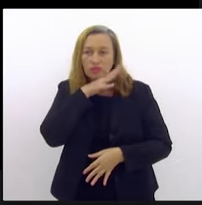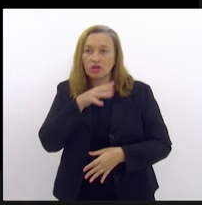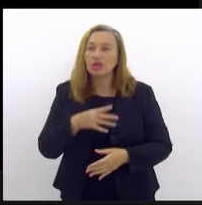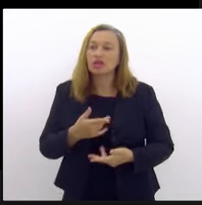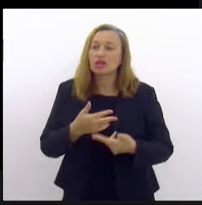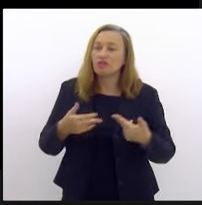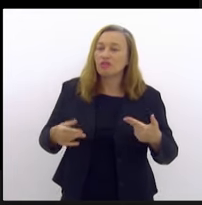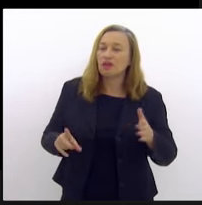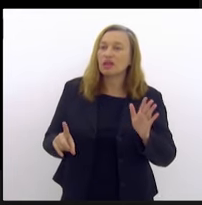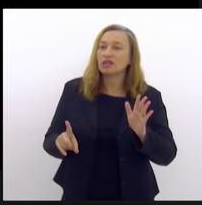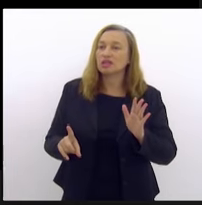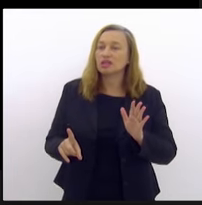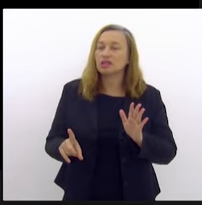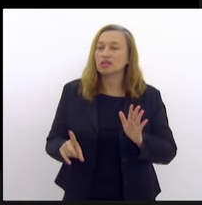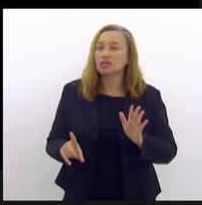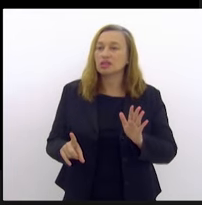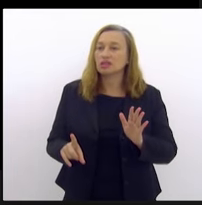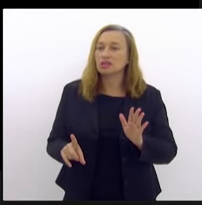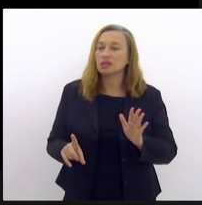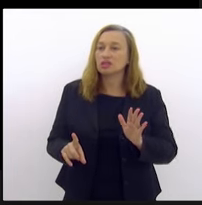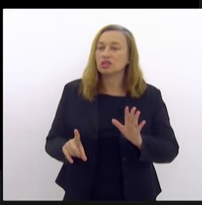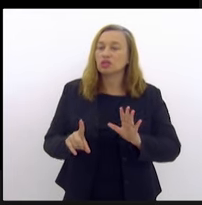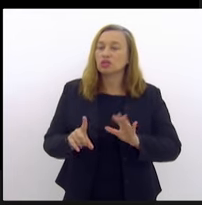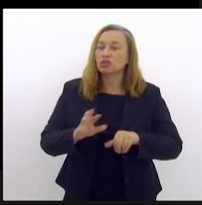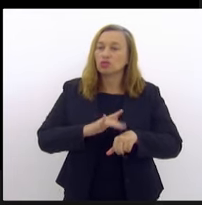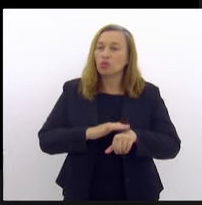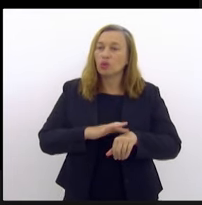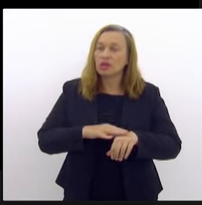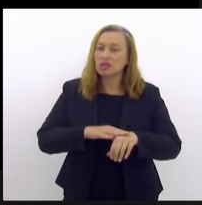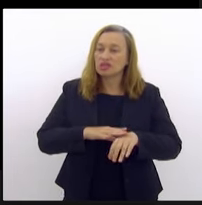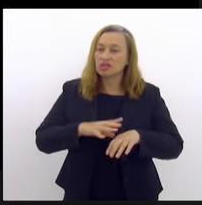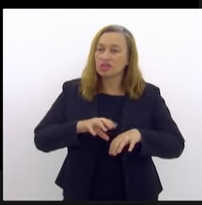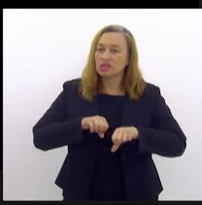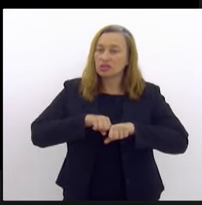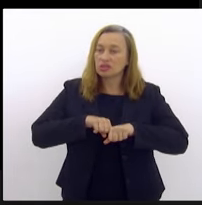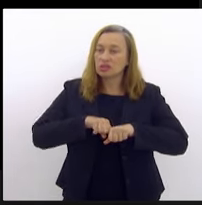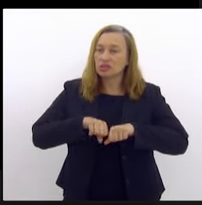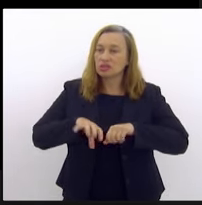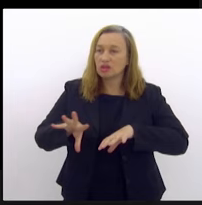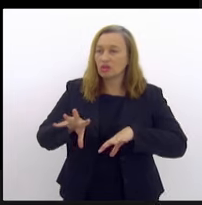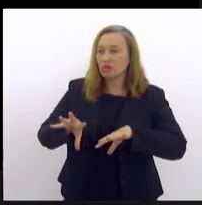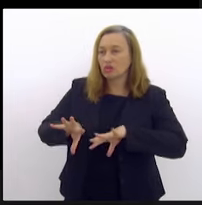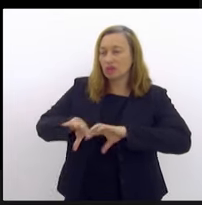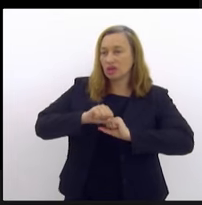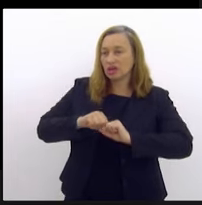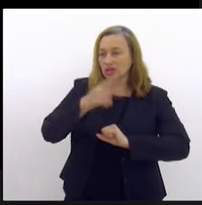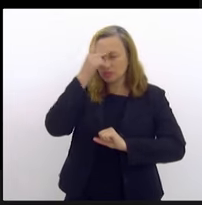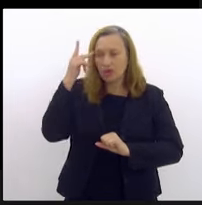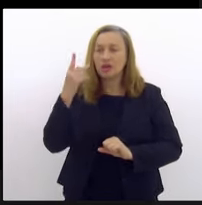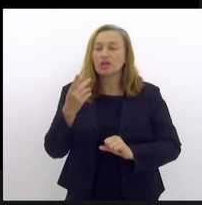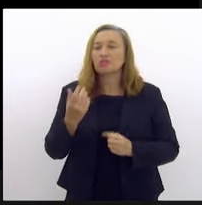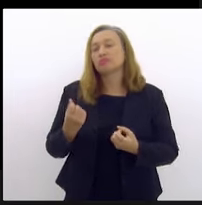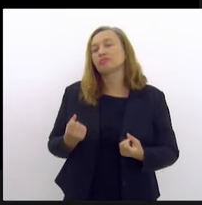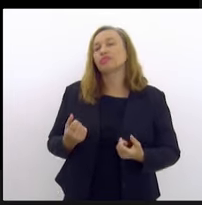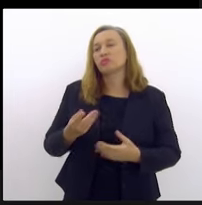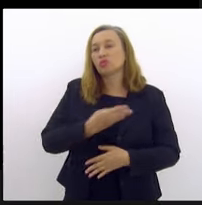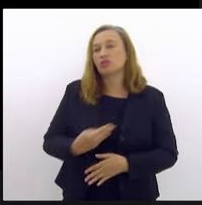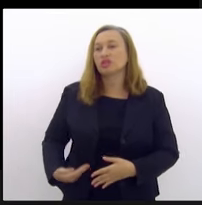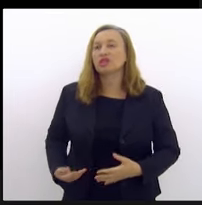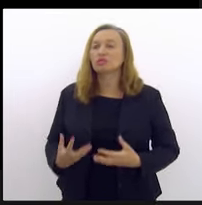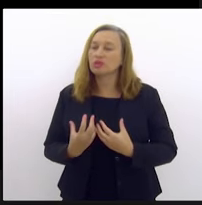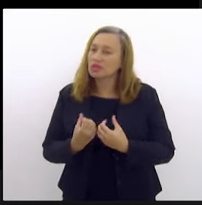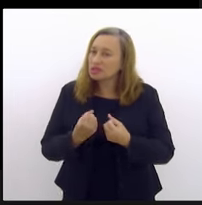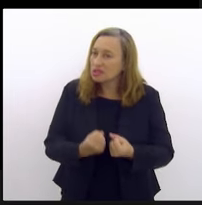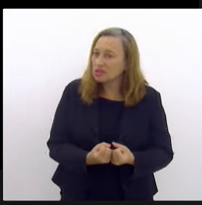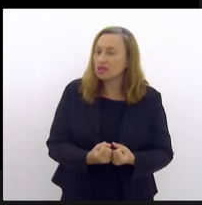são transmitidas também para as pessoas. Então, hoje, temos essa indicação, espero que o nosso governador possa acolher